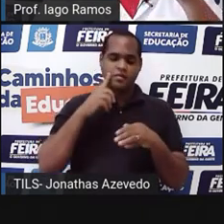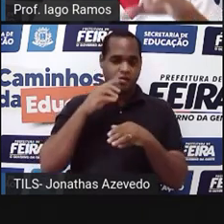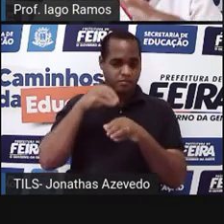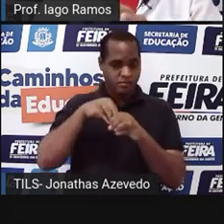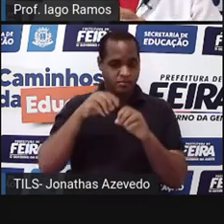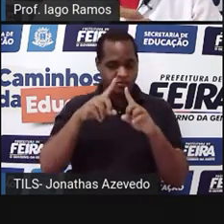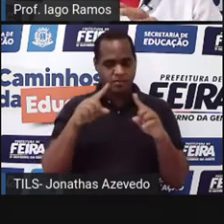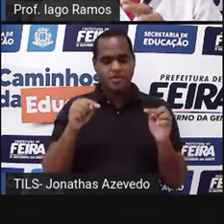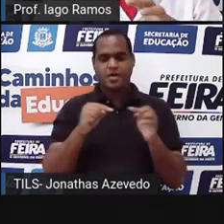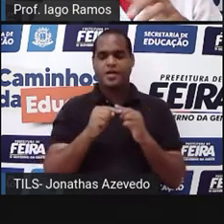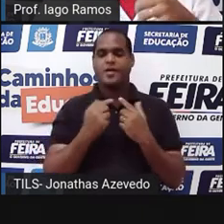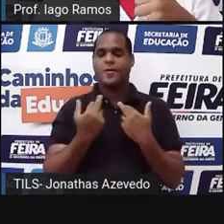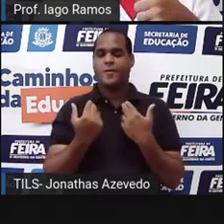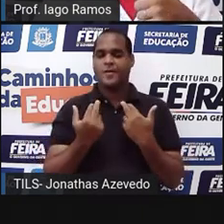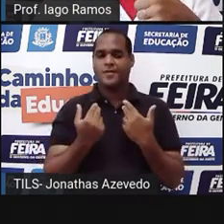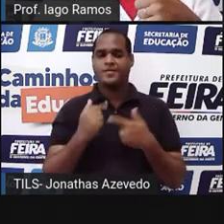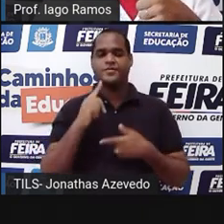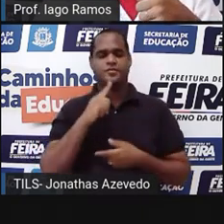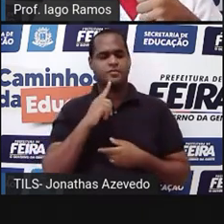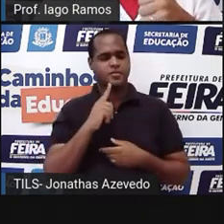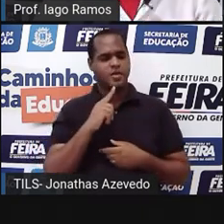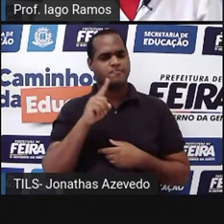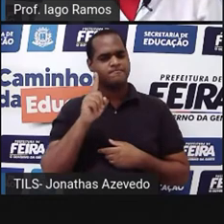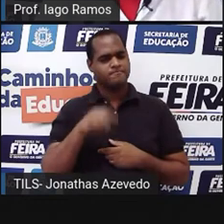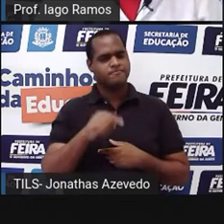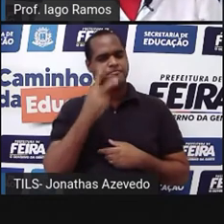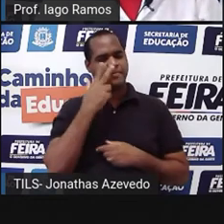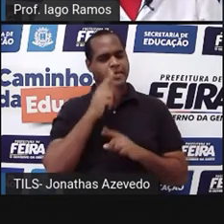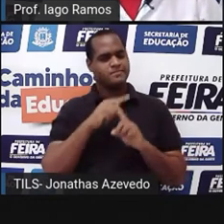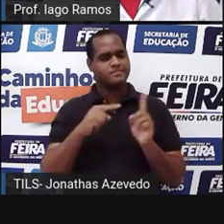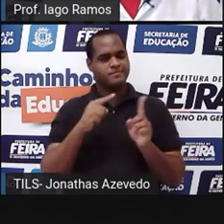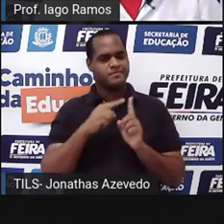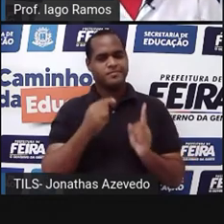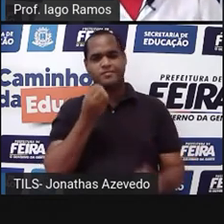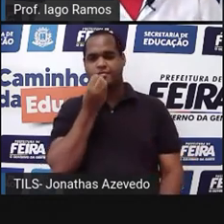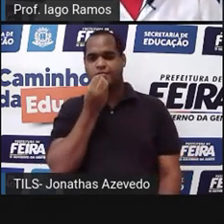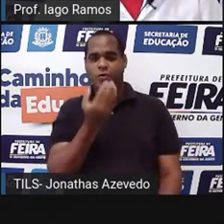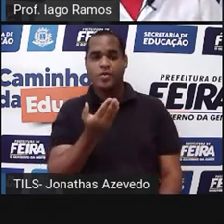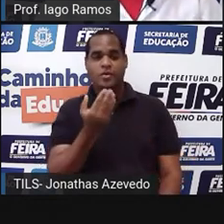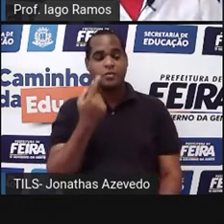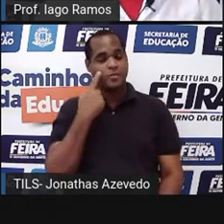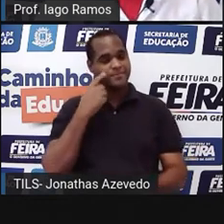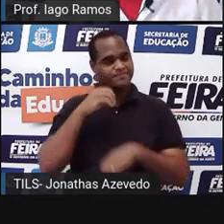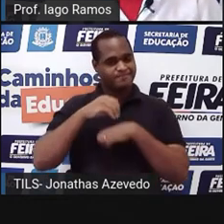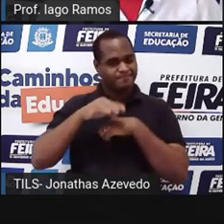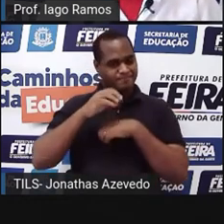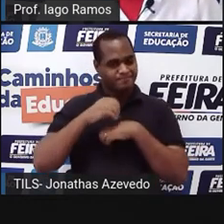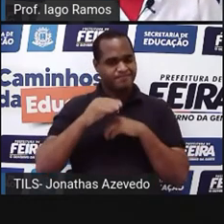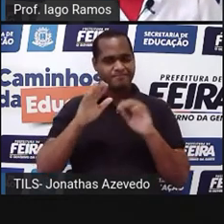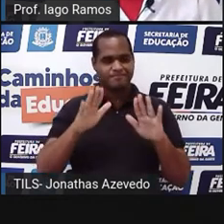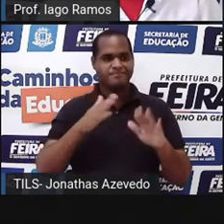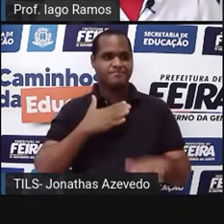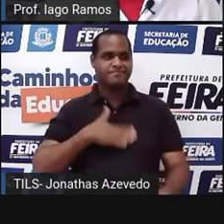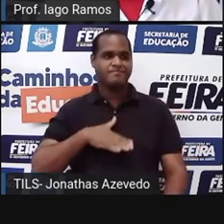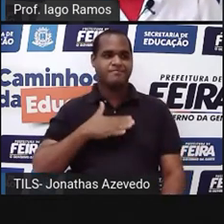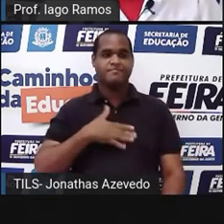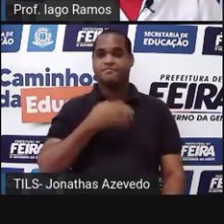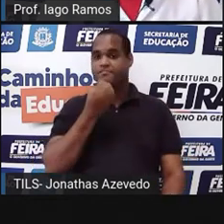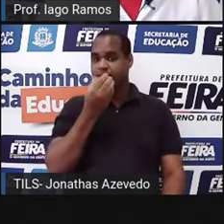internos iguais. Isso parece ser interessante. Segura essa informação,